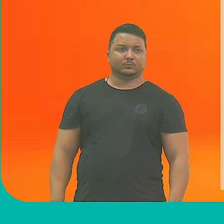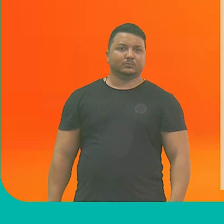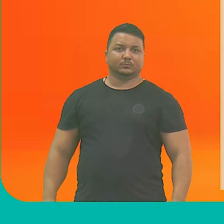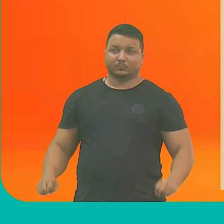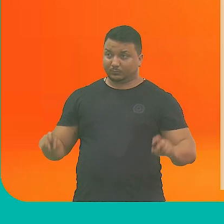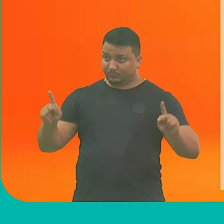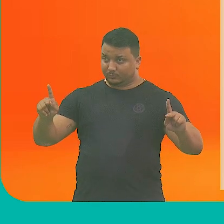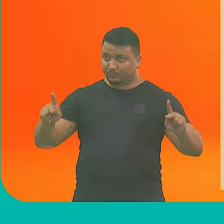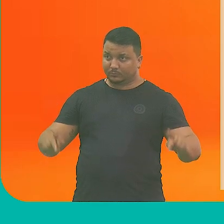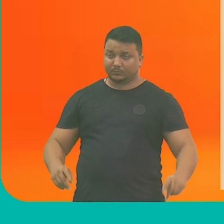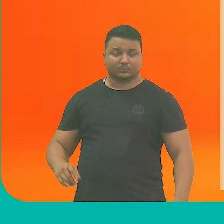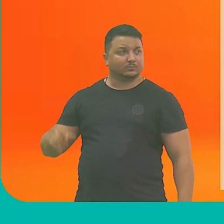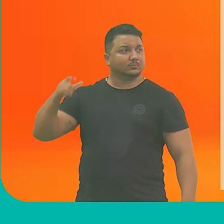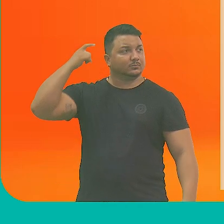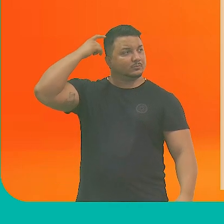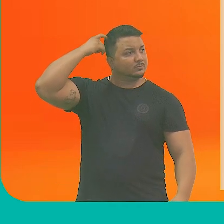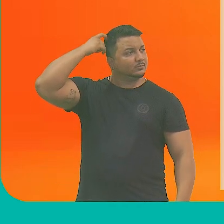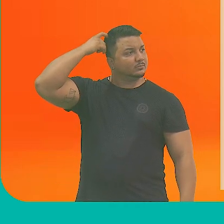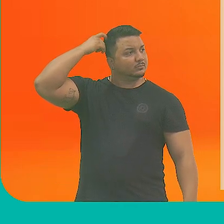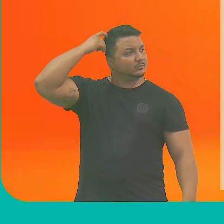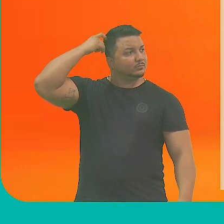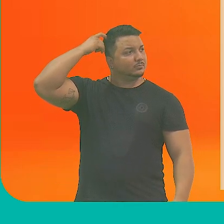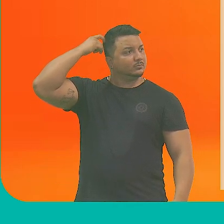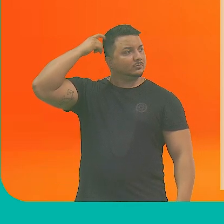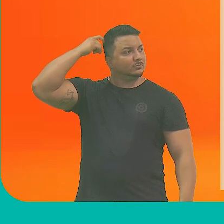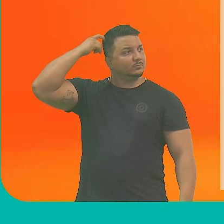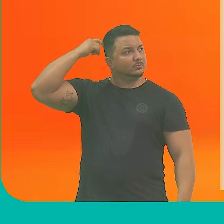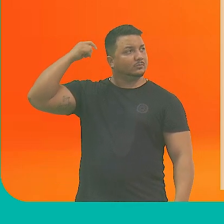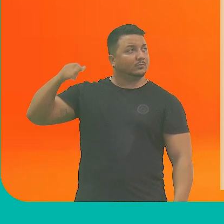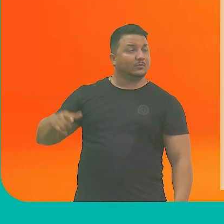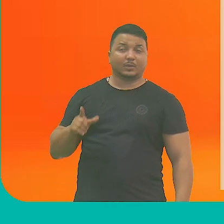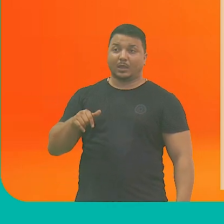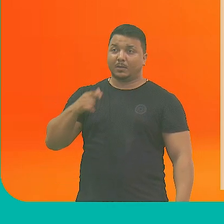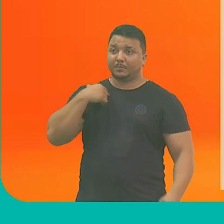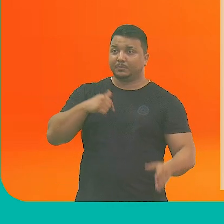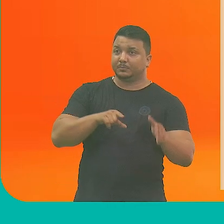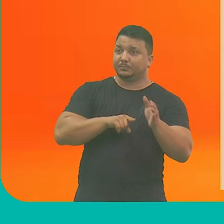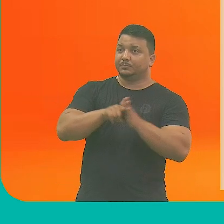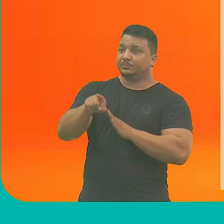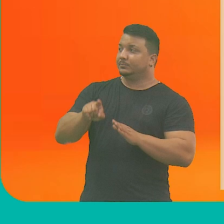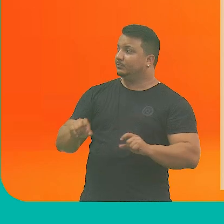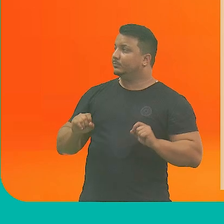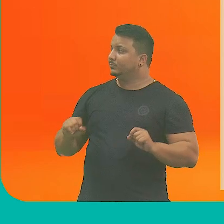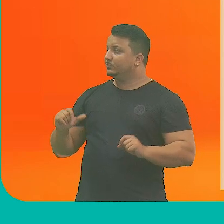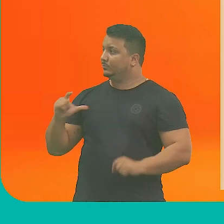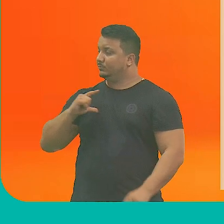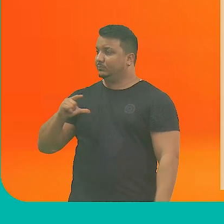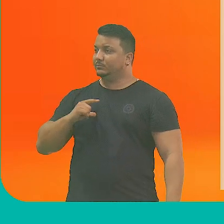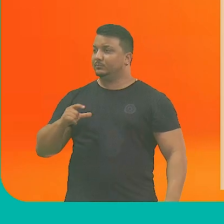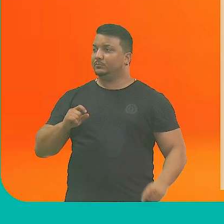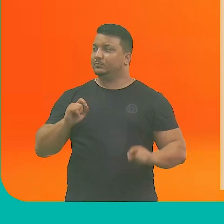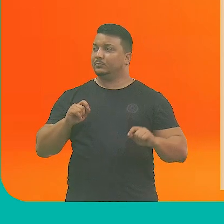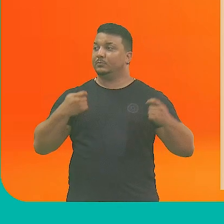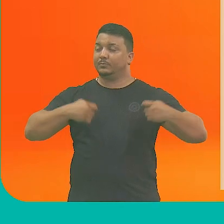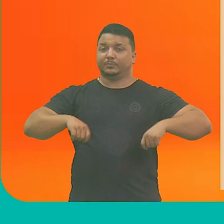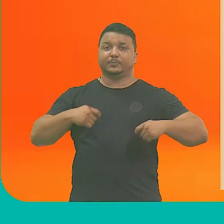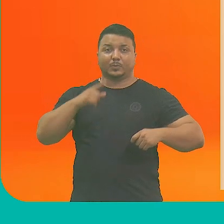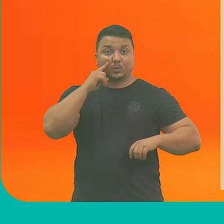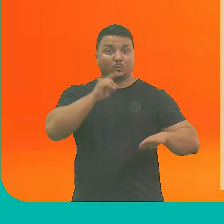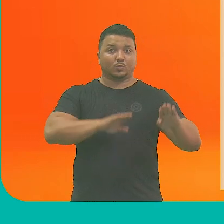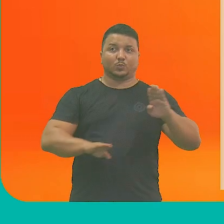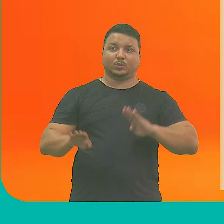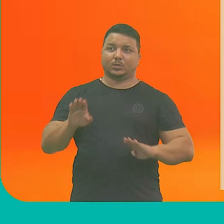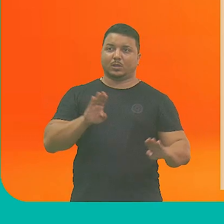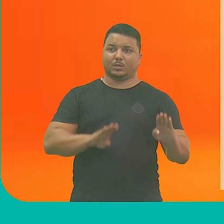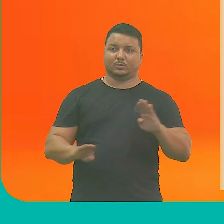Perfeito? Tranquilo? Então, essa questão aí, ó, nós temos que ter cuidado